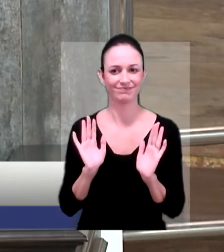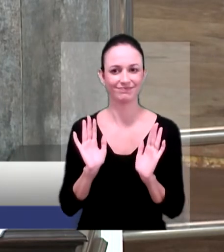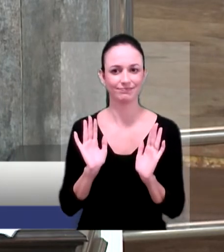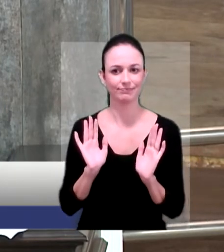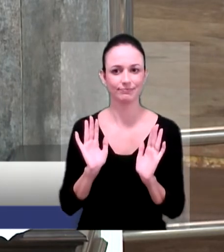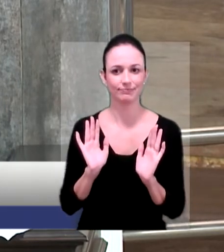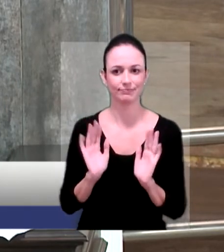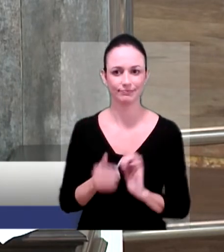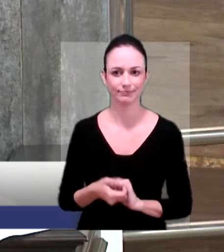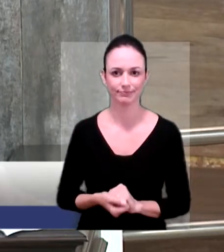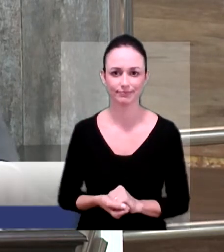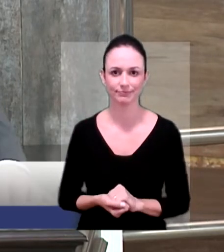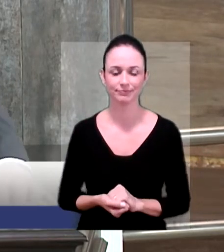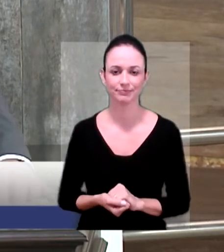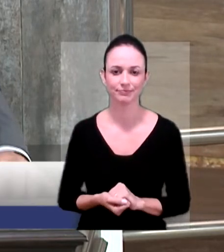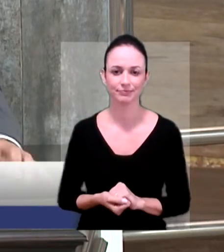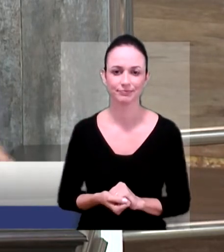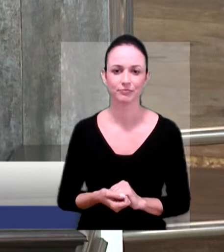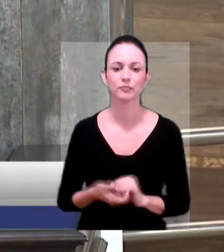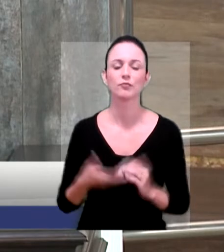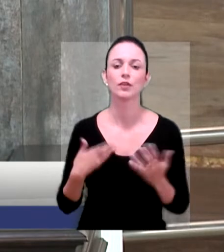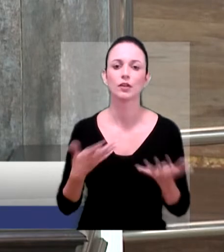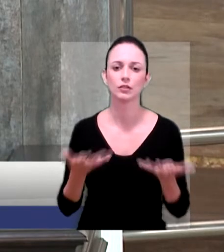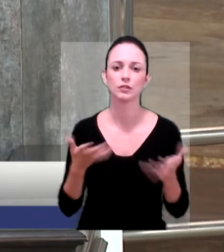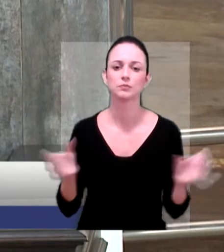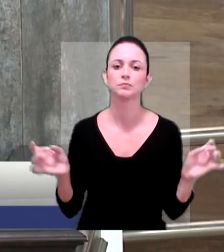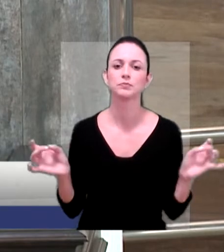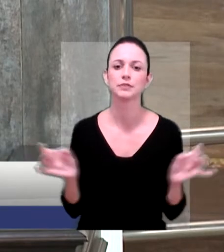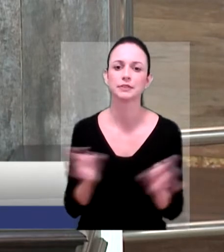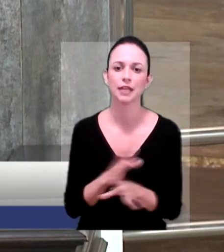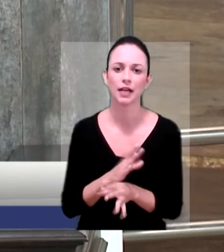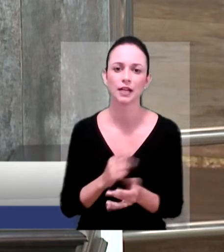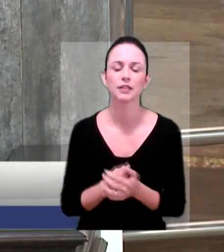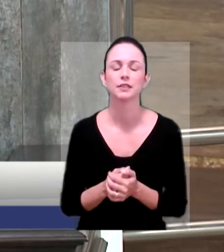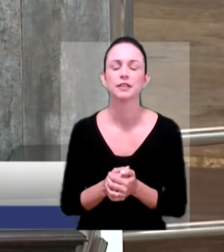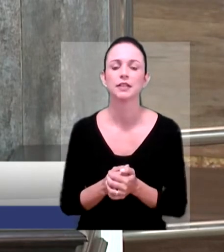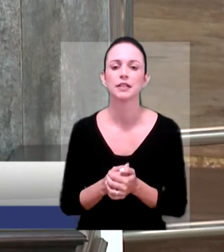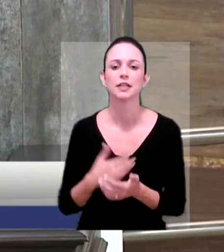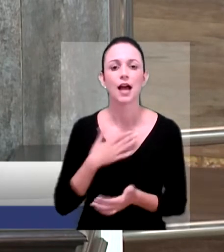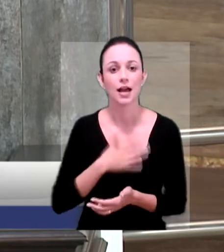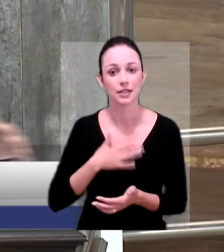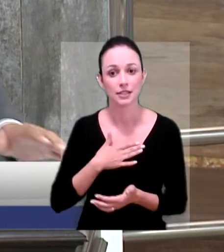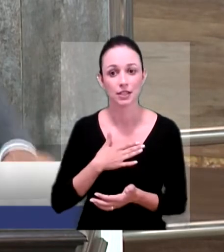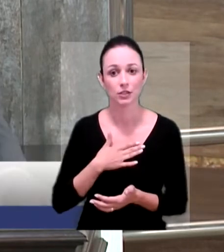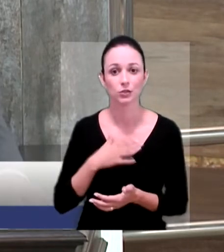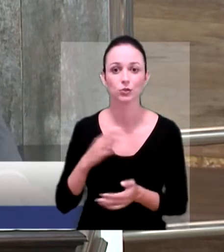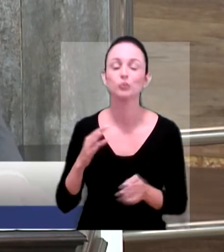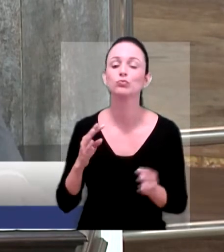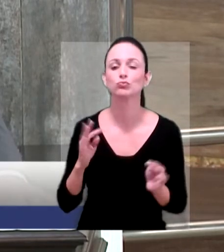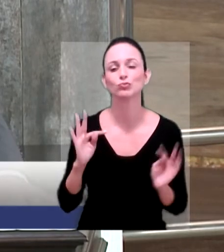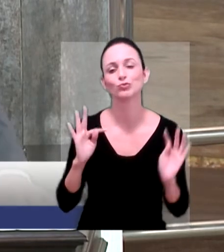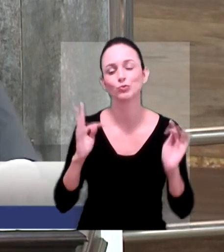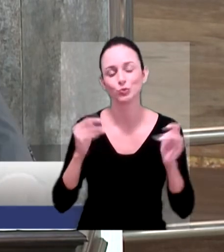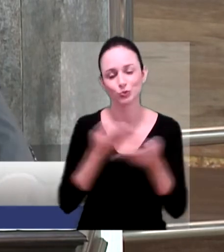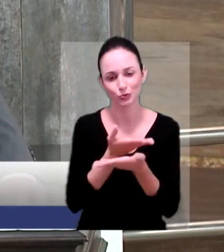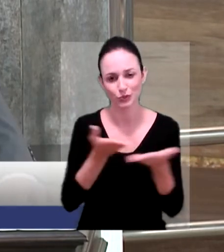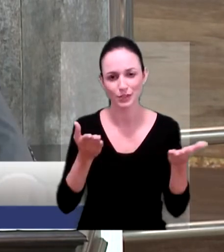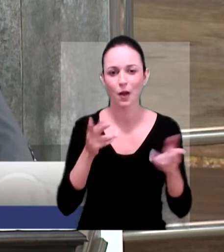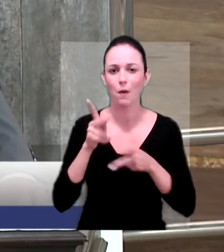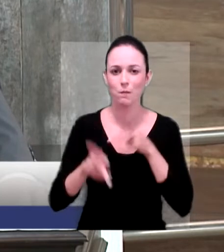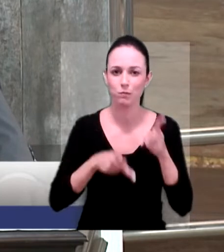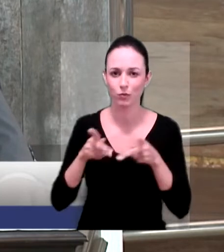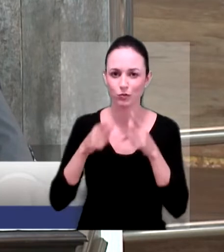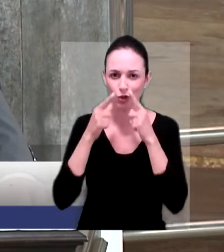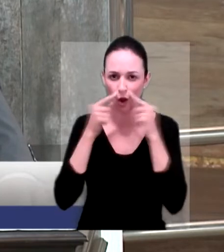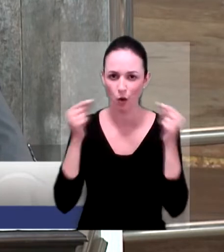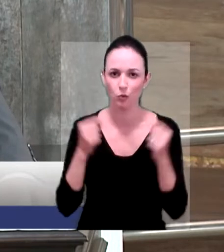Eu quero aqui encerrar, senhor presidente, desejar a todos vocês, a toda a população jauense, um feliz